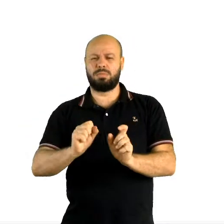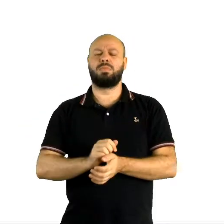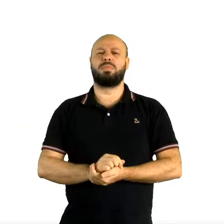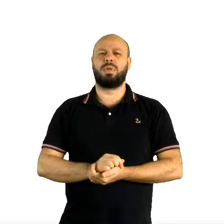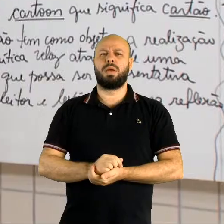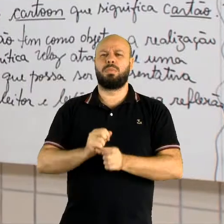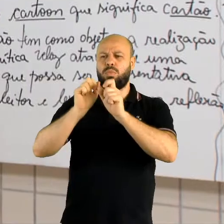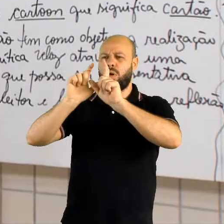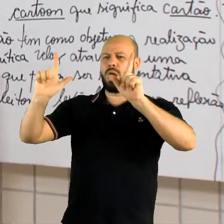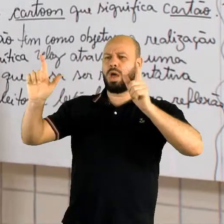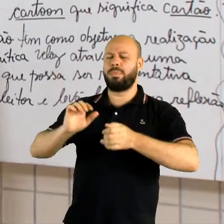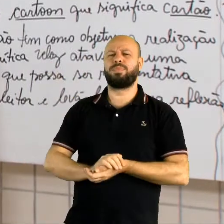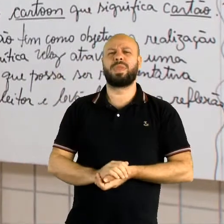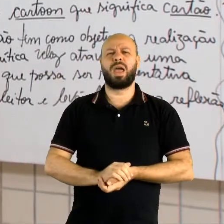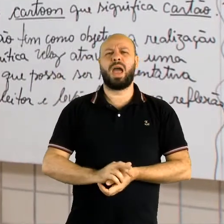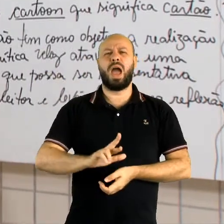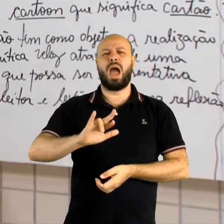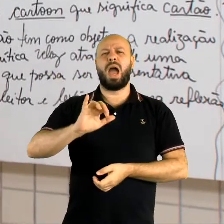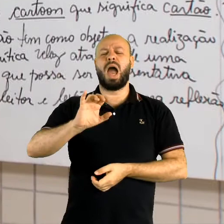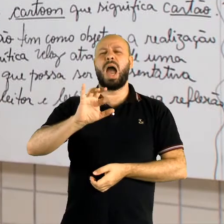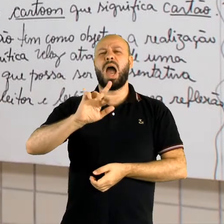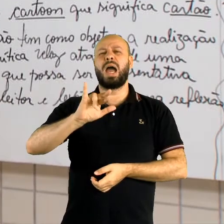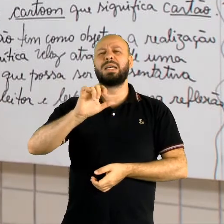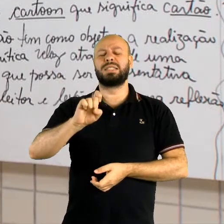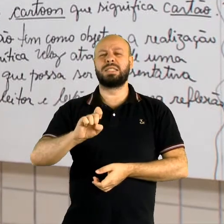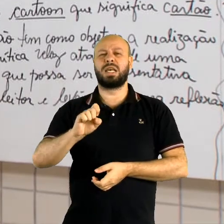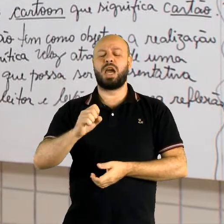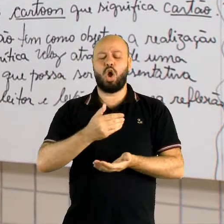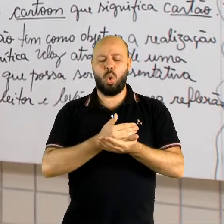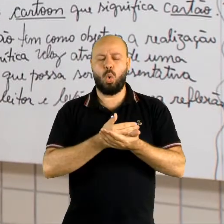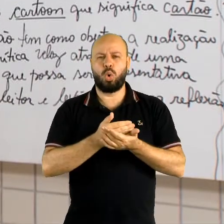é raiz? Raiz é a origem da palavra.